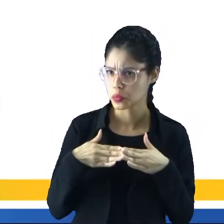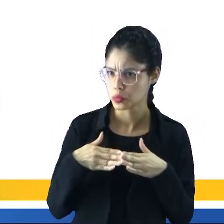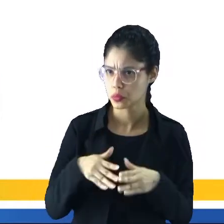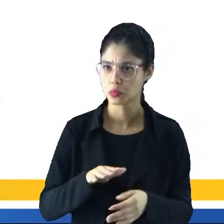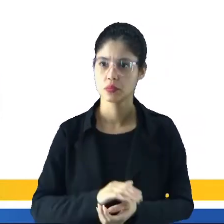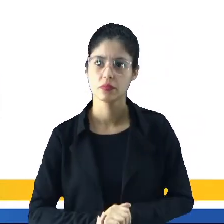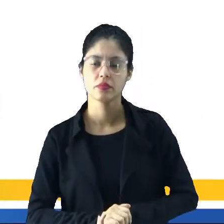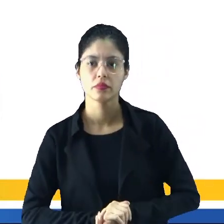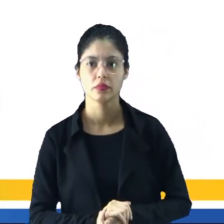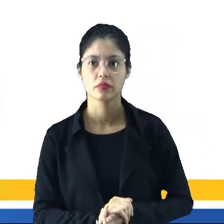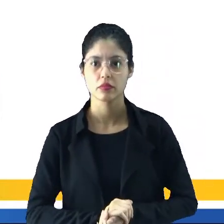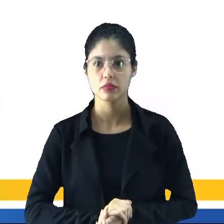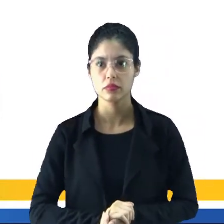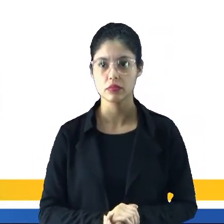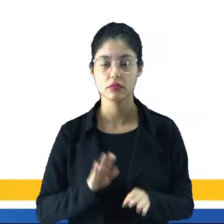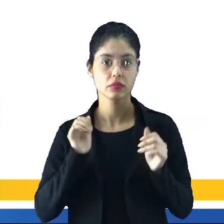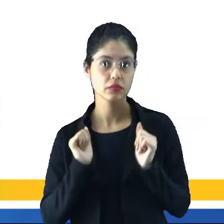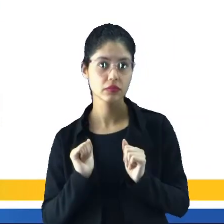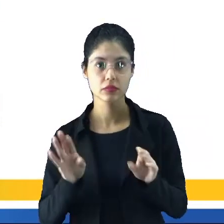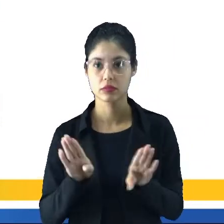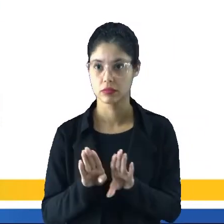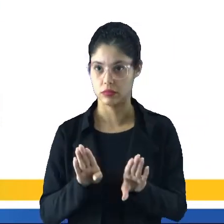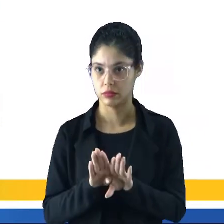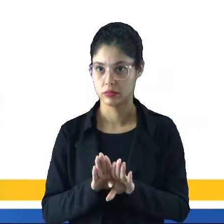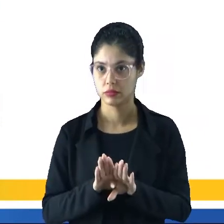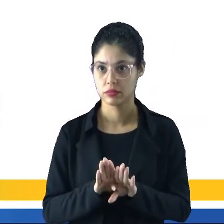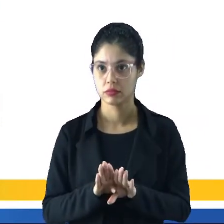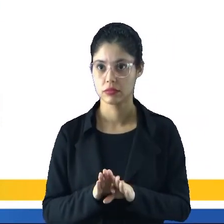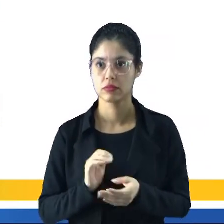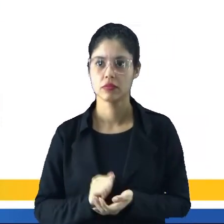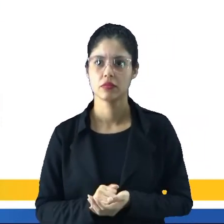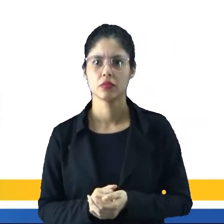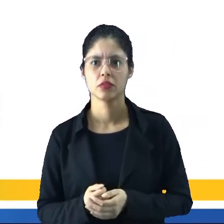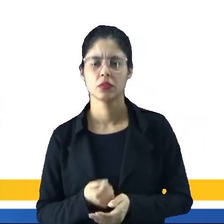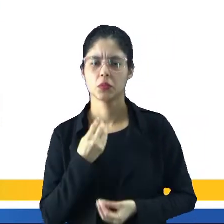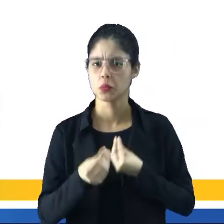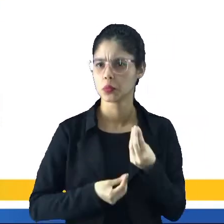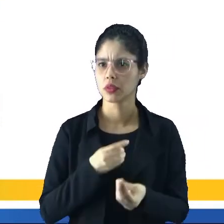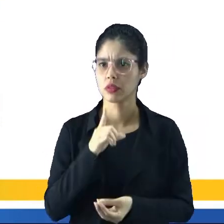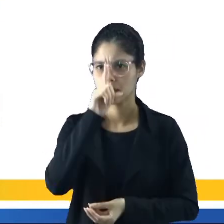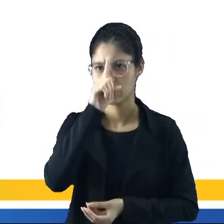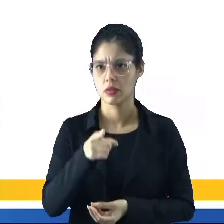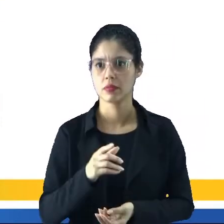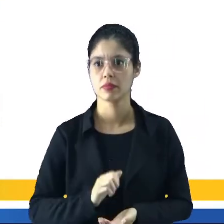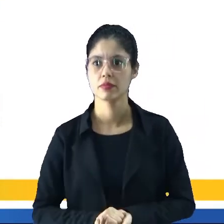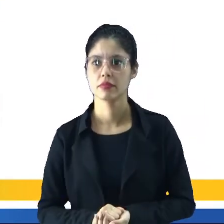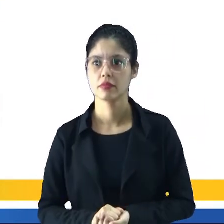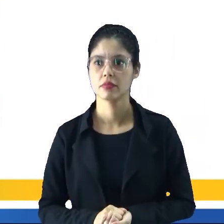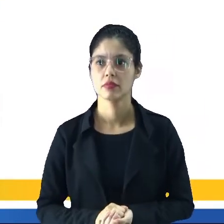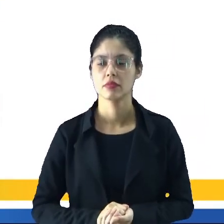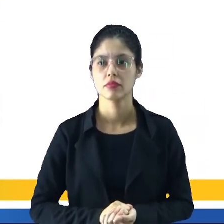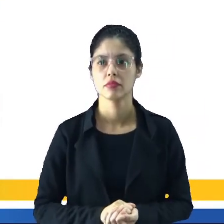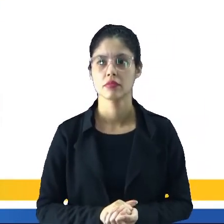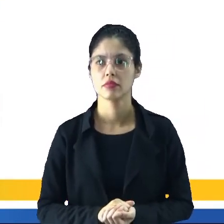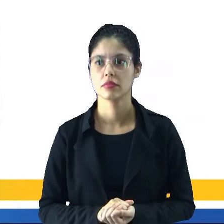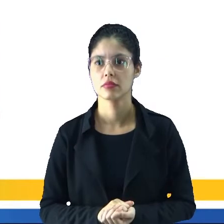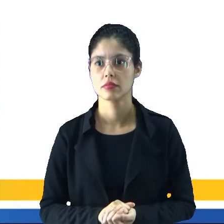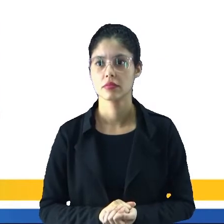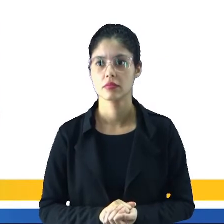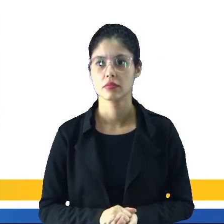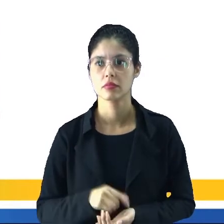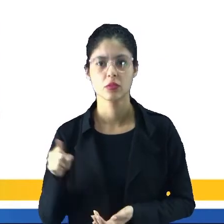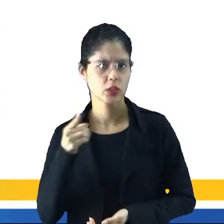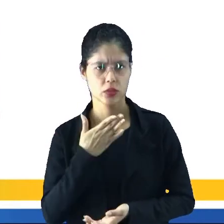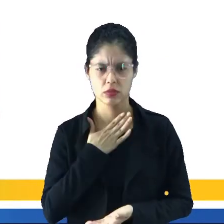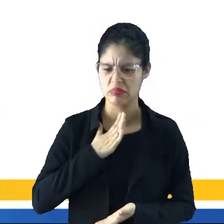favor? Do também tem um sentido de suportar, lidar com. Por exemplo, I don't do fish.